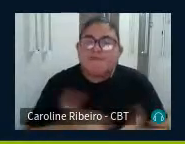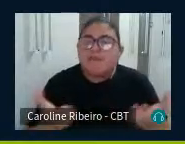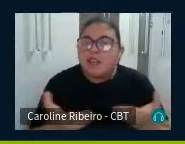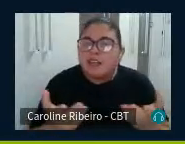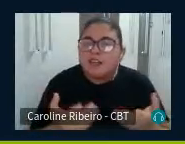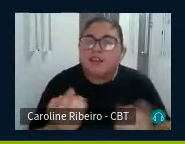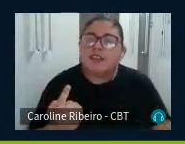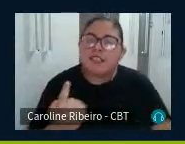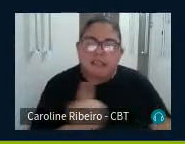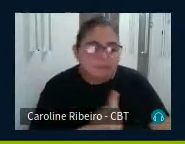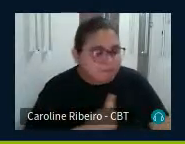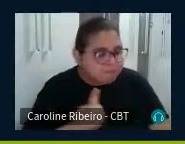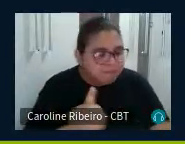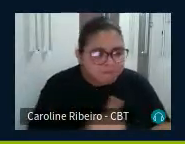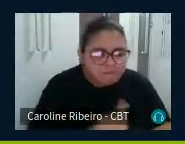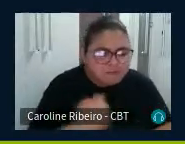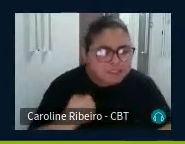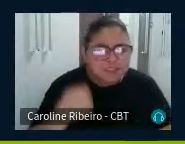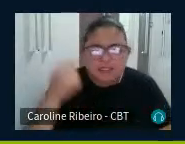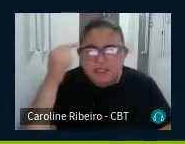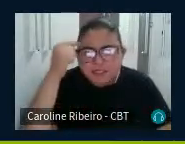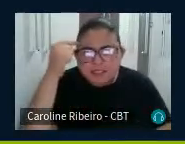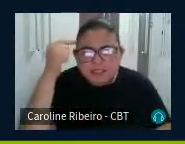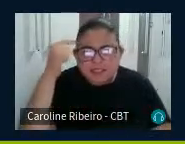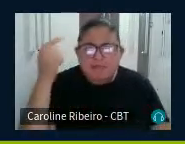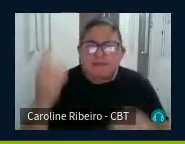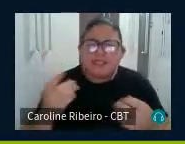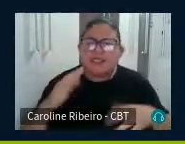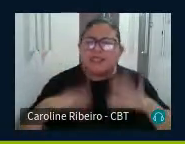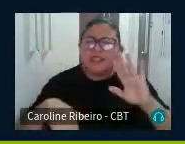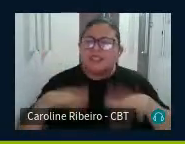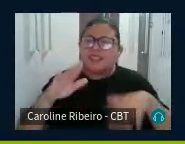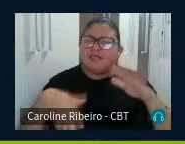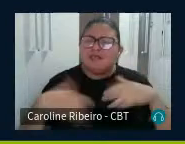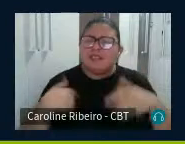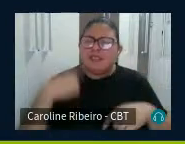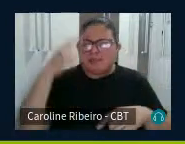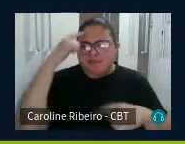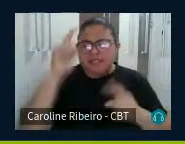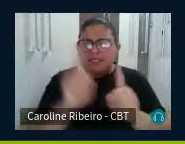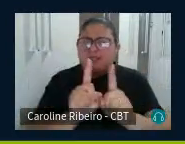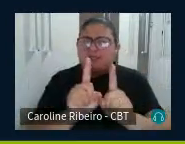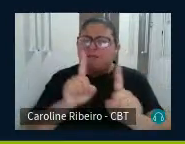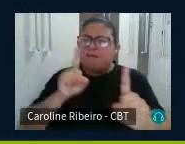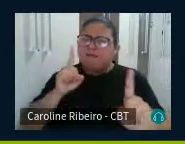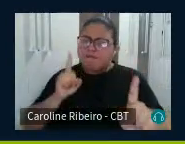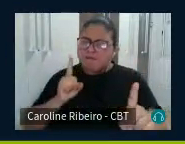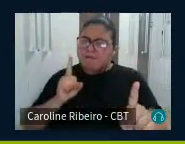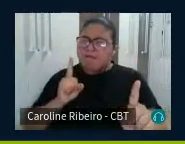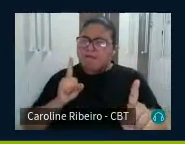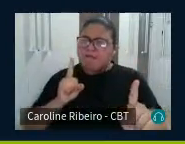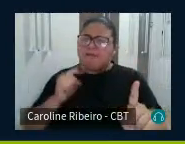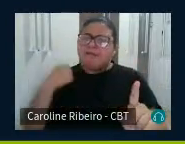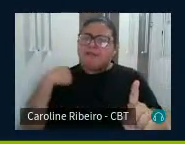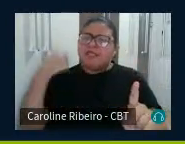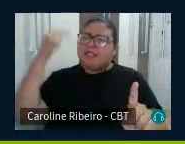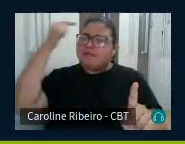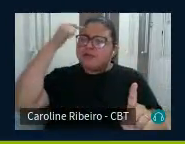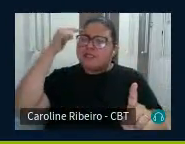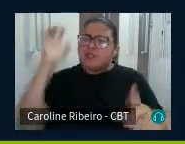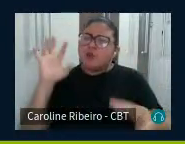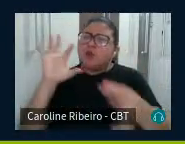pandemia, nos faz ficar afastados fisicamente. Mas nós encontramos uma outra forma de estar